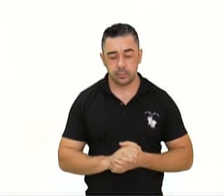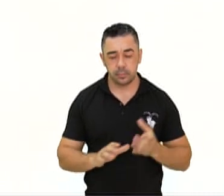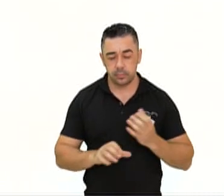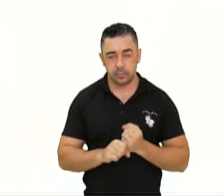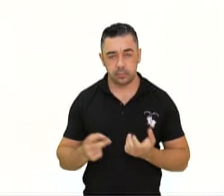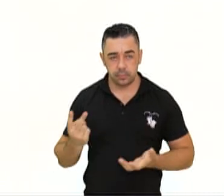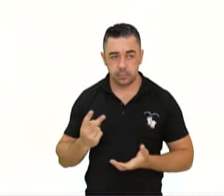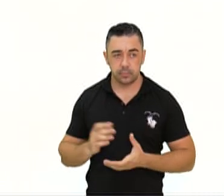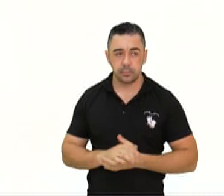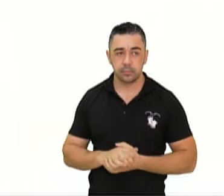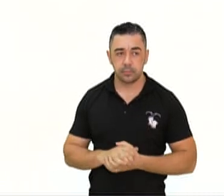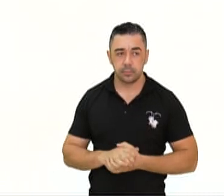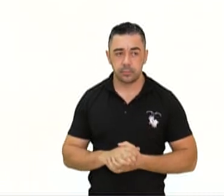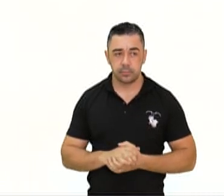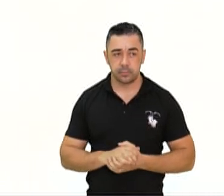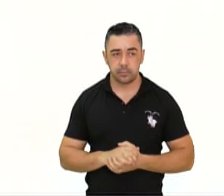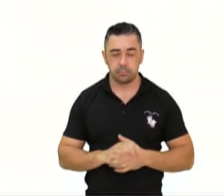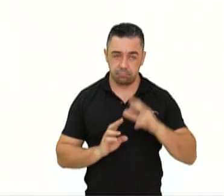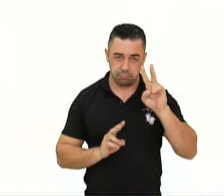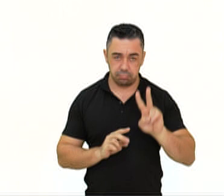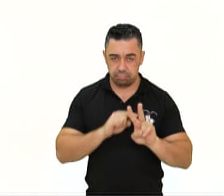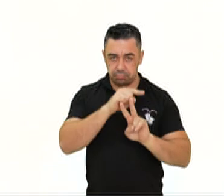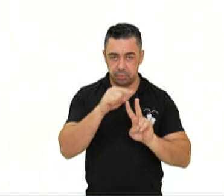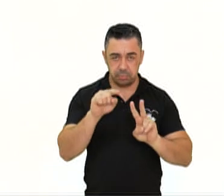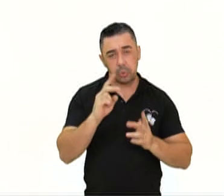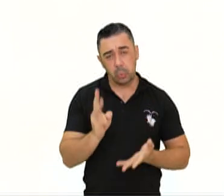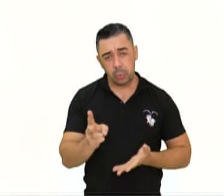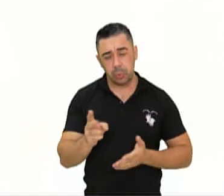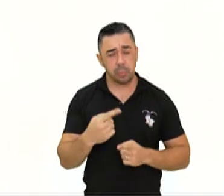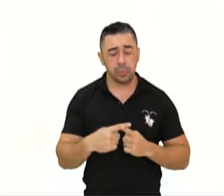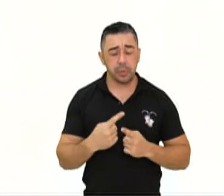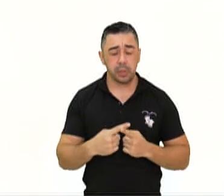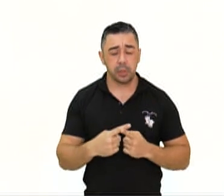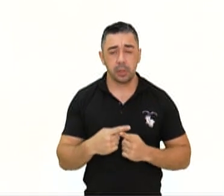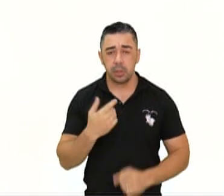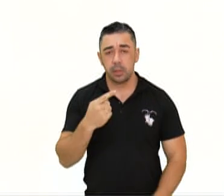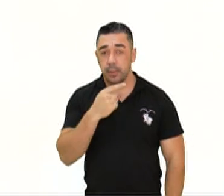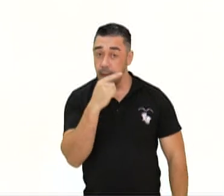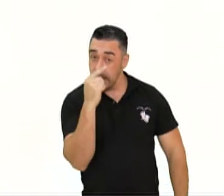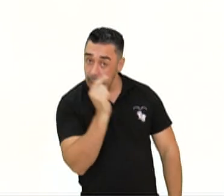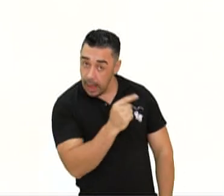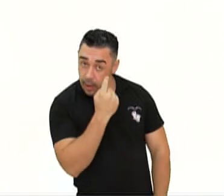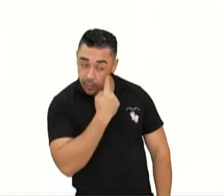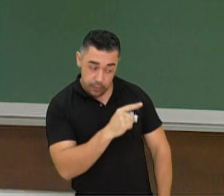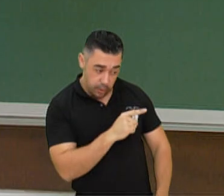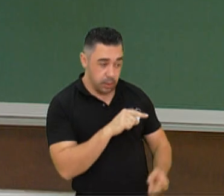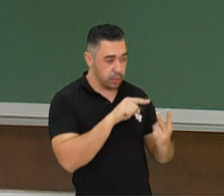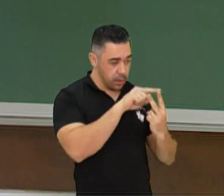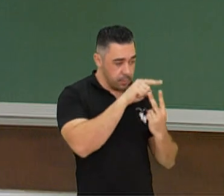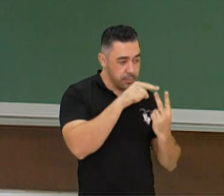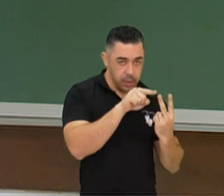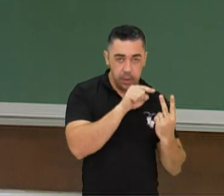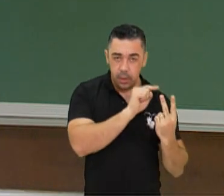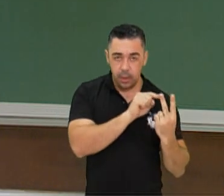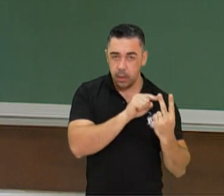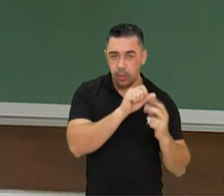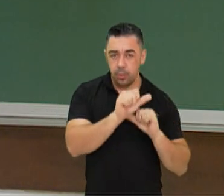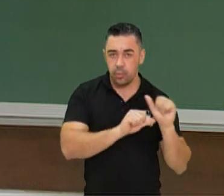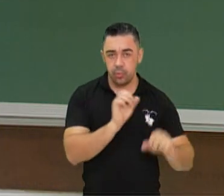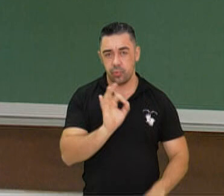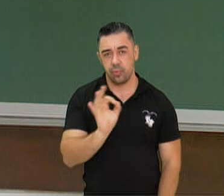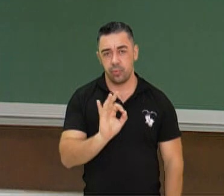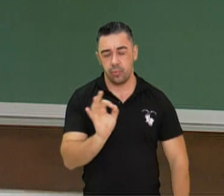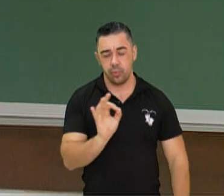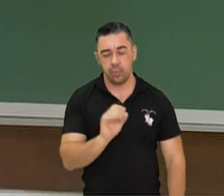dois raios. Então, π, eu continuo com π. Por quê? Porque lá no enunciado, as alternativas que eu tenho, em todas